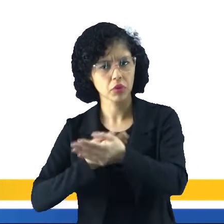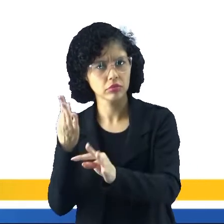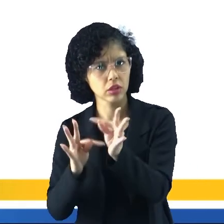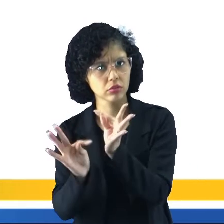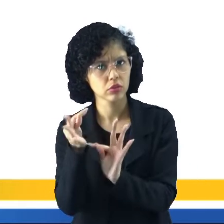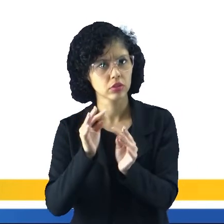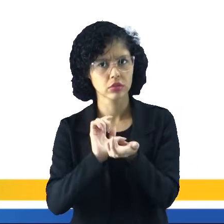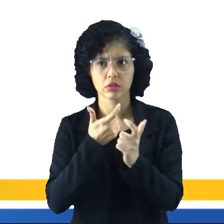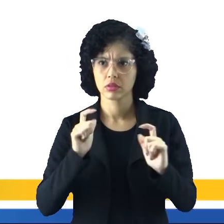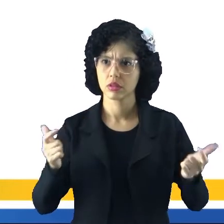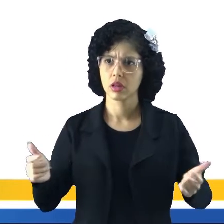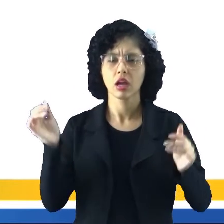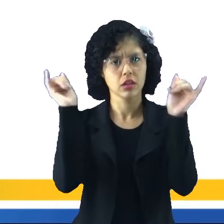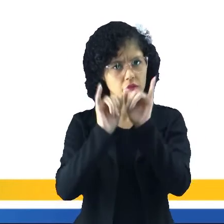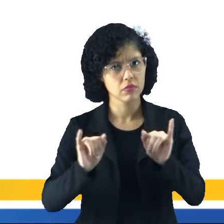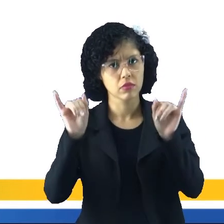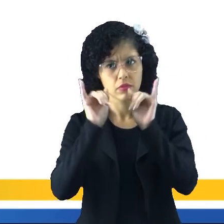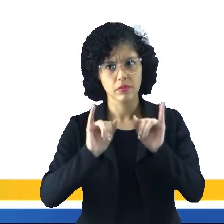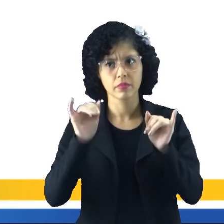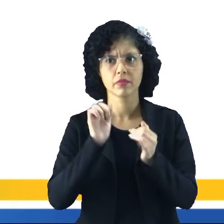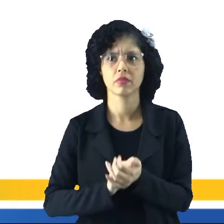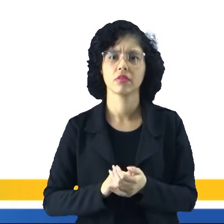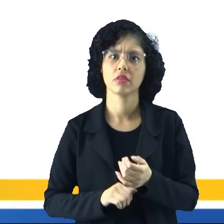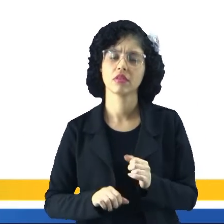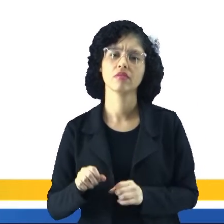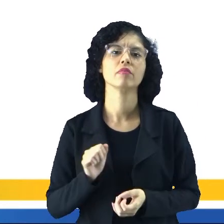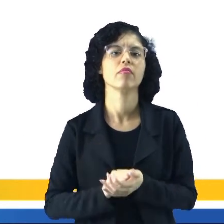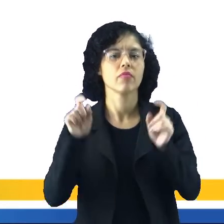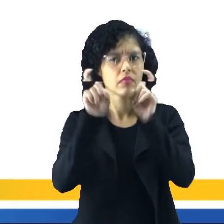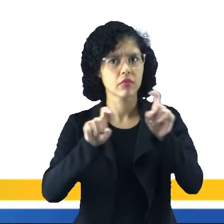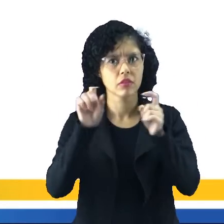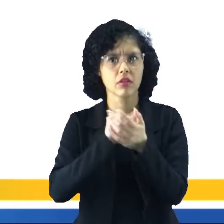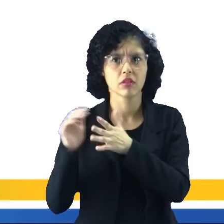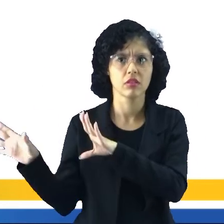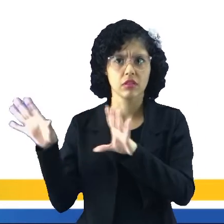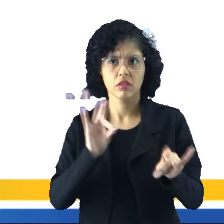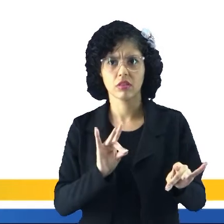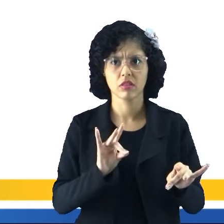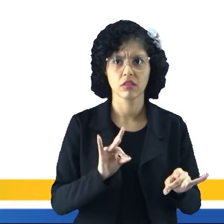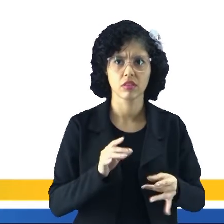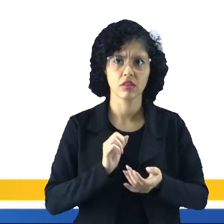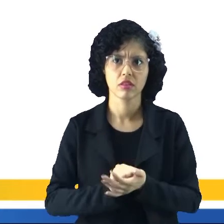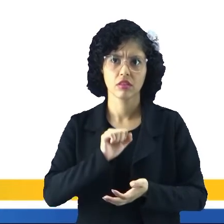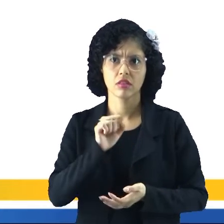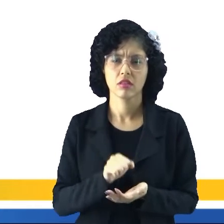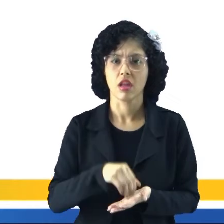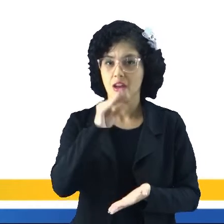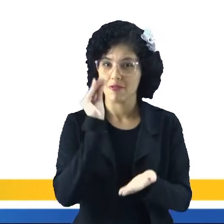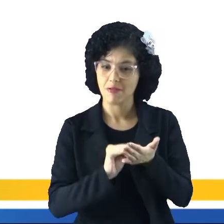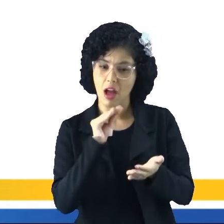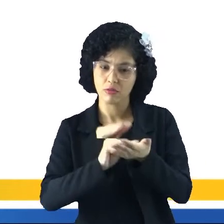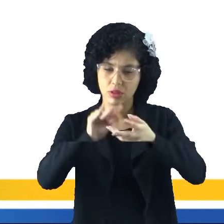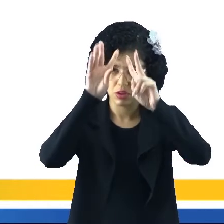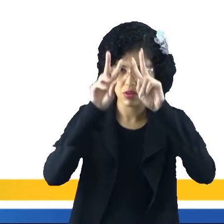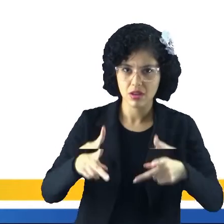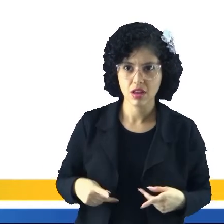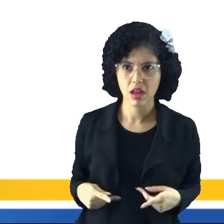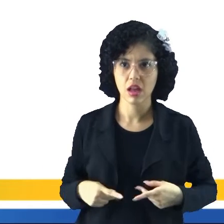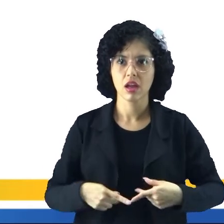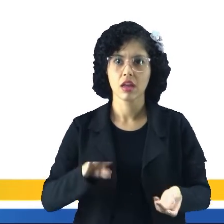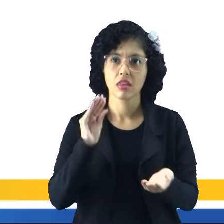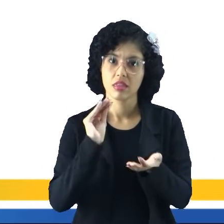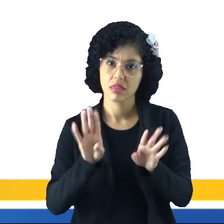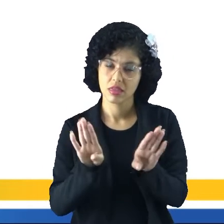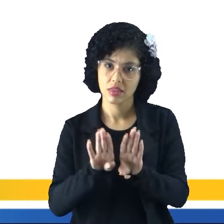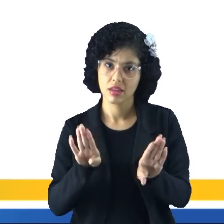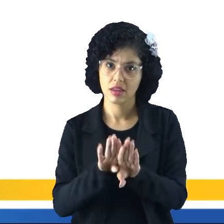na área da informática, nos tem levado aí a uma época de desumanização e de despersonalização,